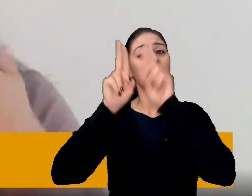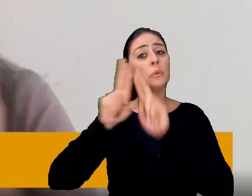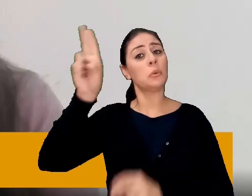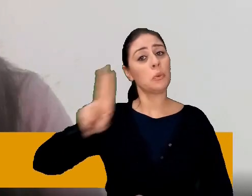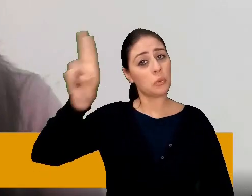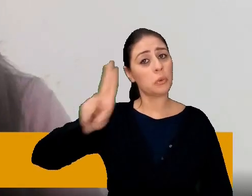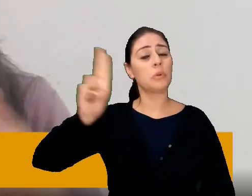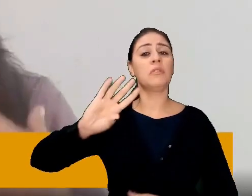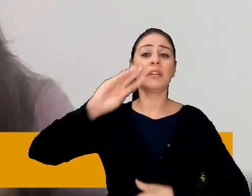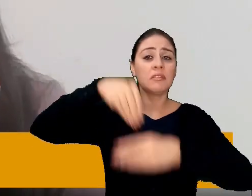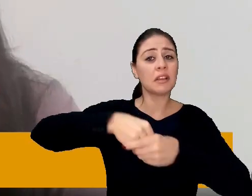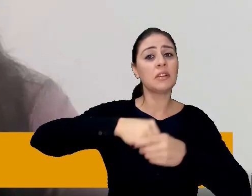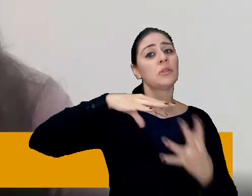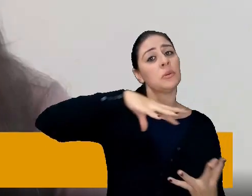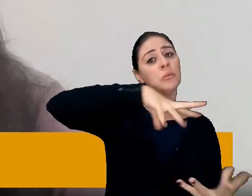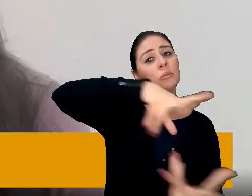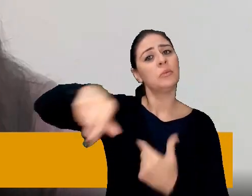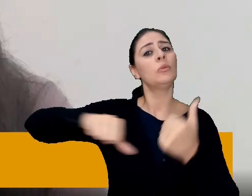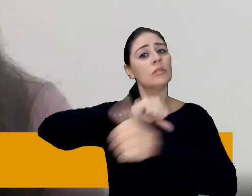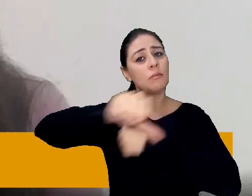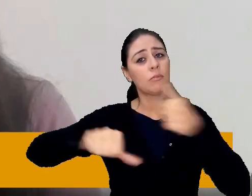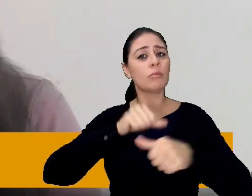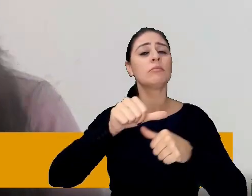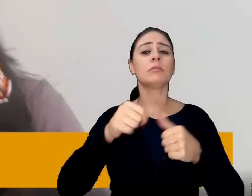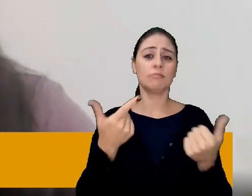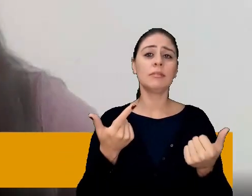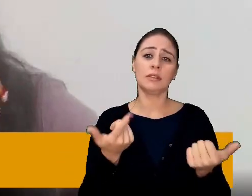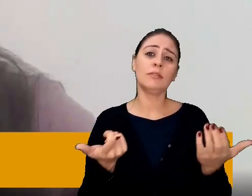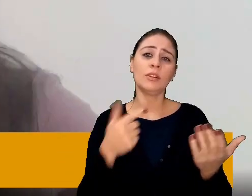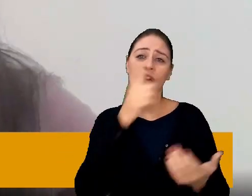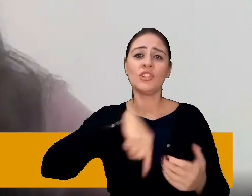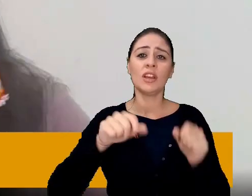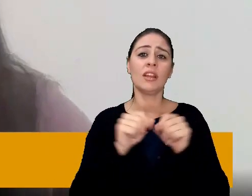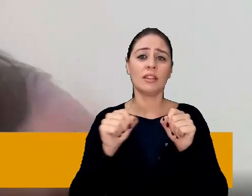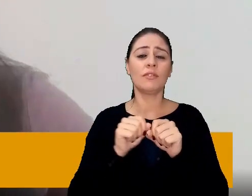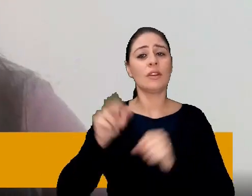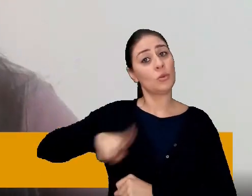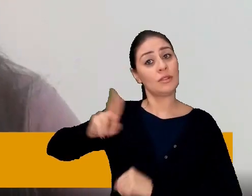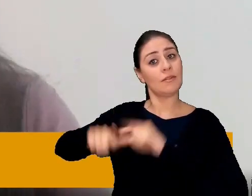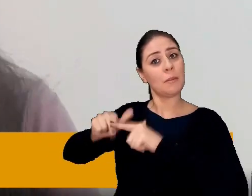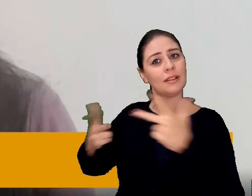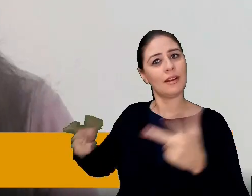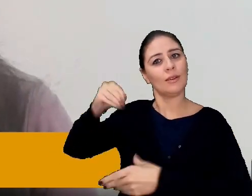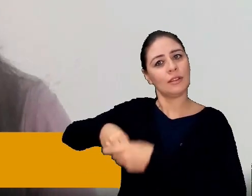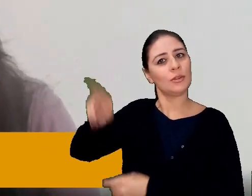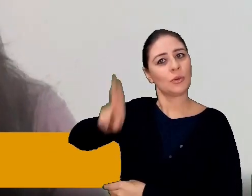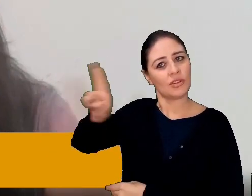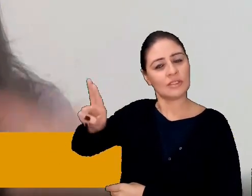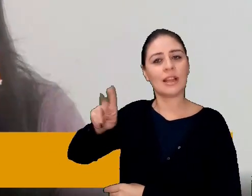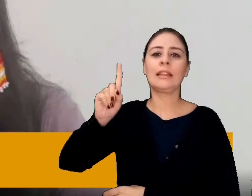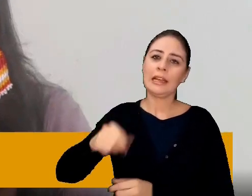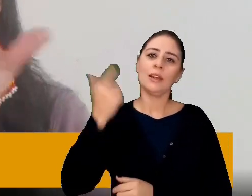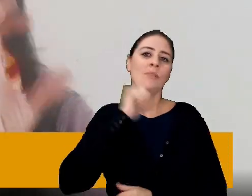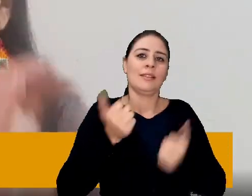se estender, é se propor a estender além da universidade para tentar mudar o mundo lá fora usando o recurso da universidade. Então, é isso que a